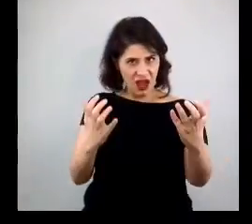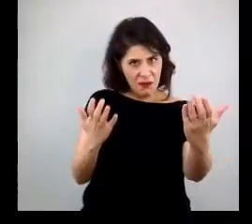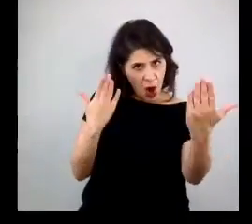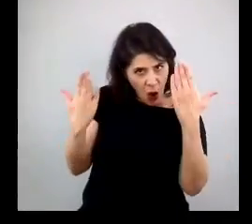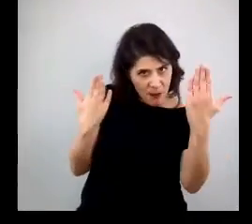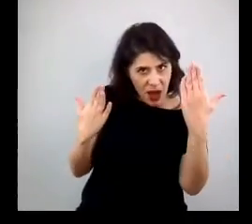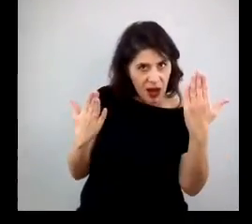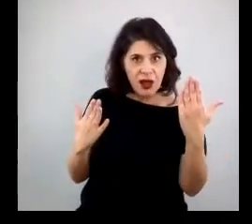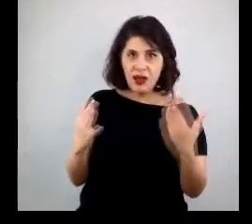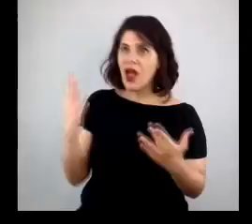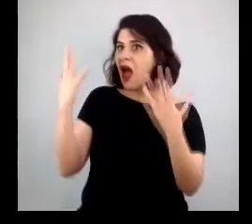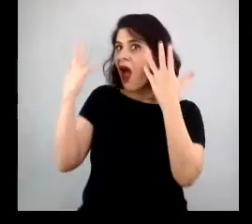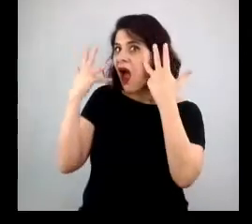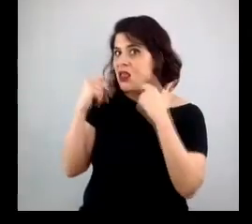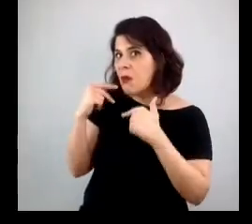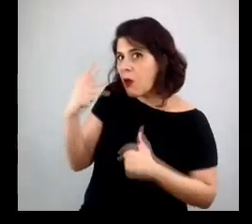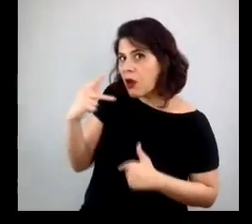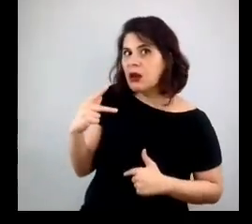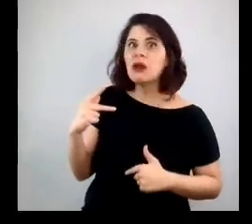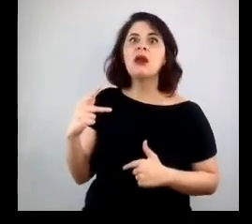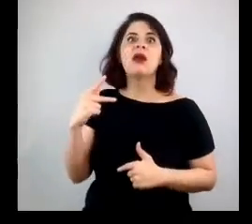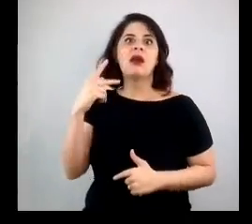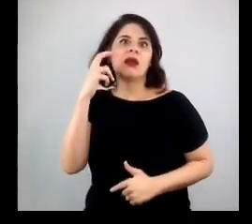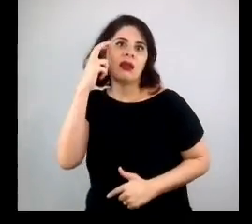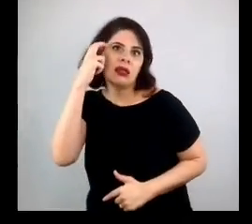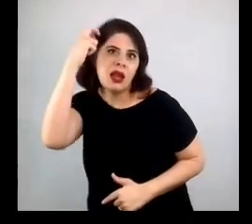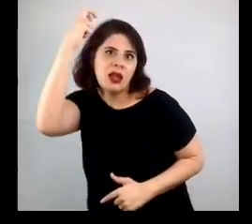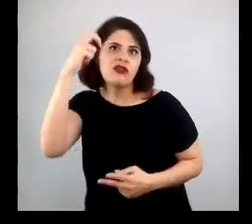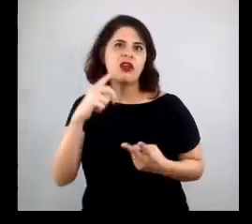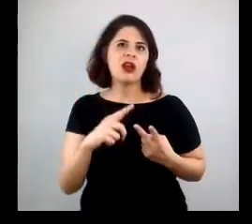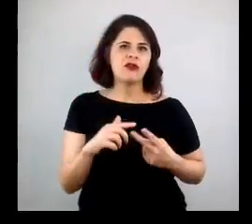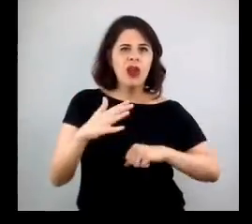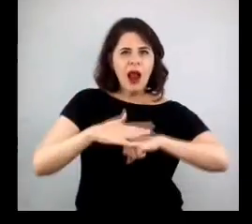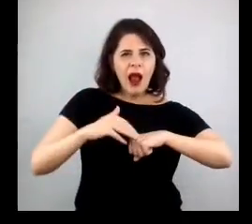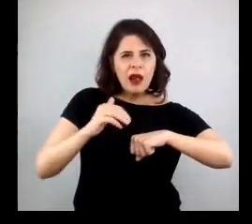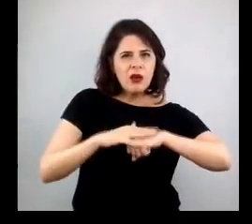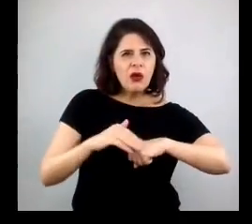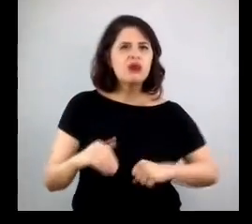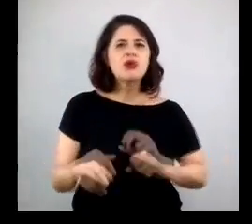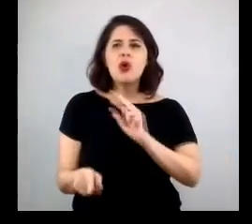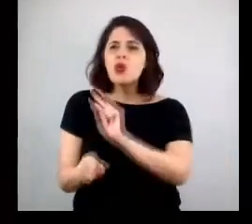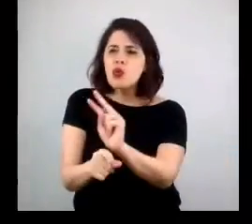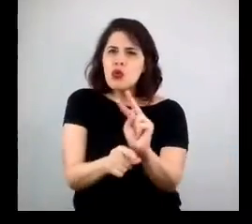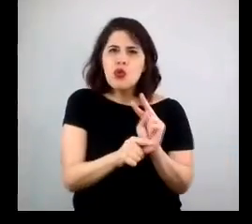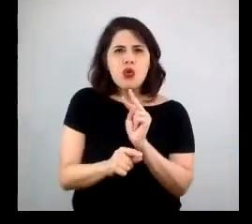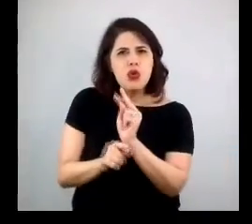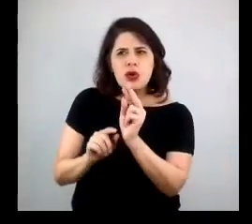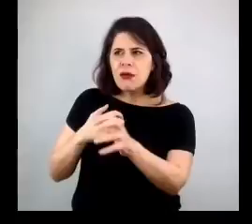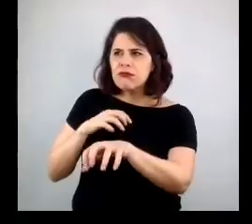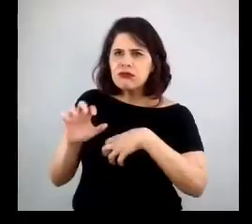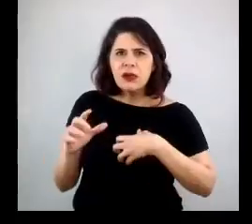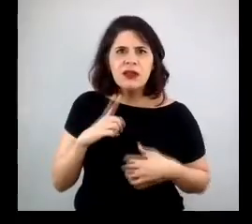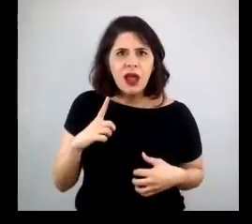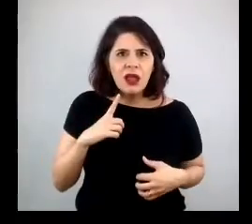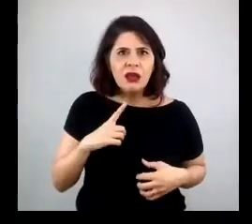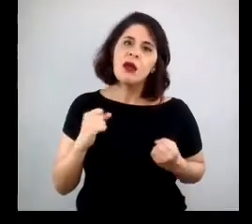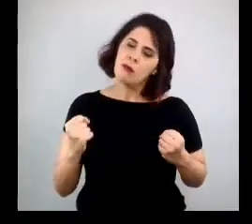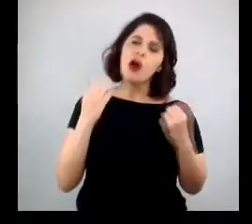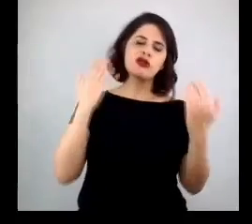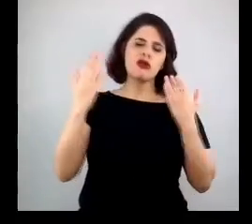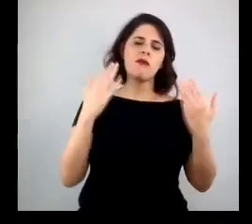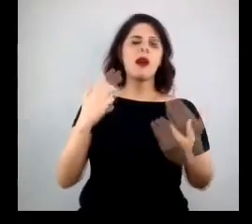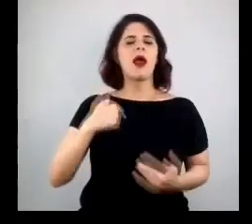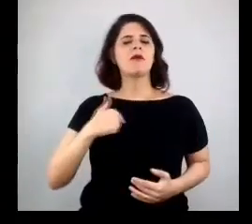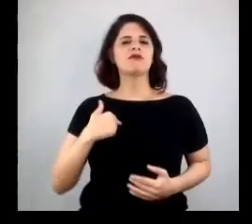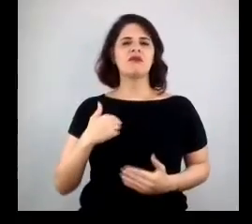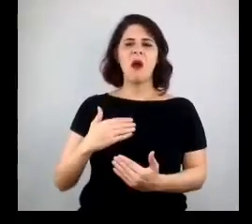extremamente inteligente, carinhoso, Que cuida ferozmente da sua comunidade, de quem ele ama, pode me comparar. Suas ofensas não